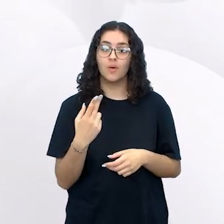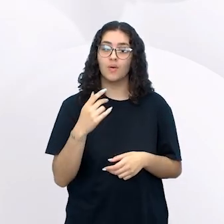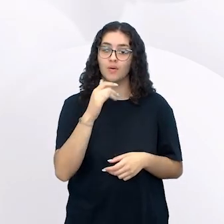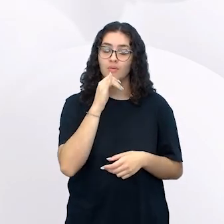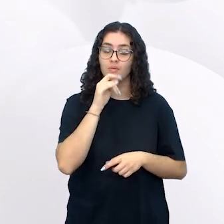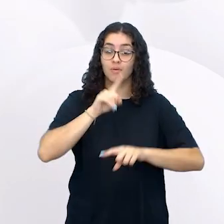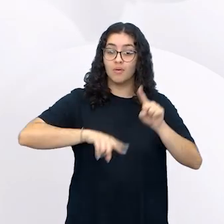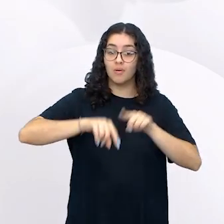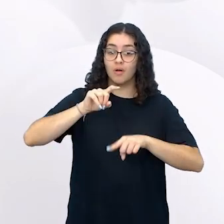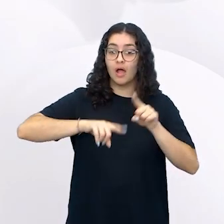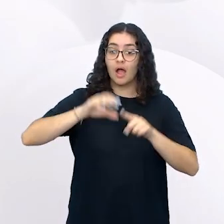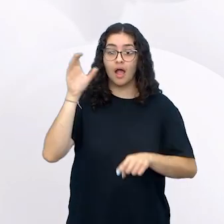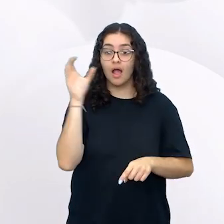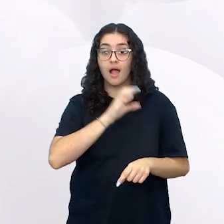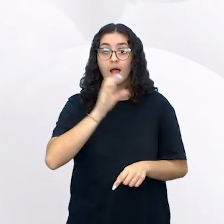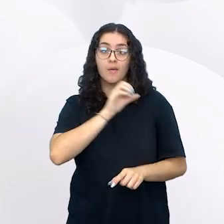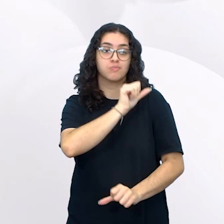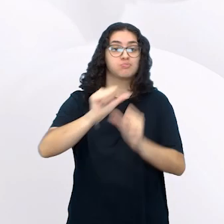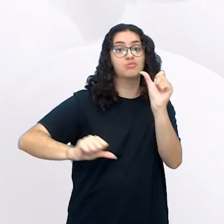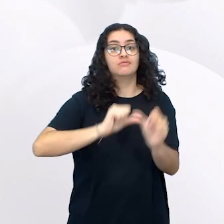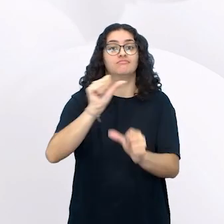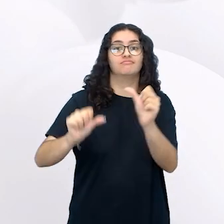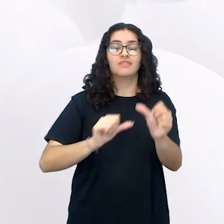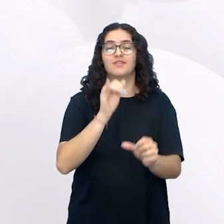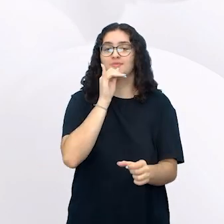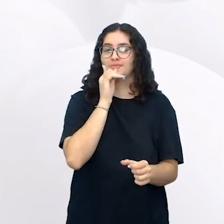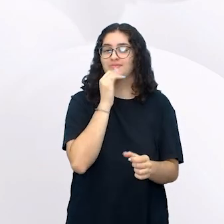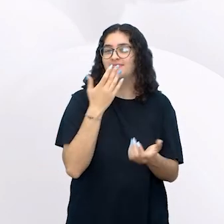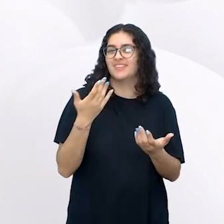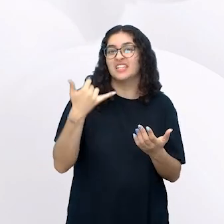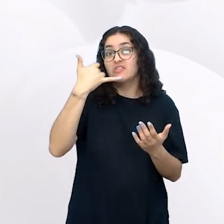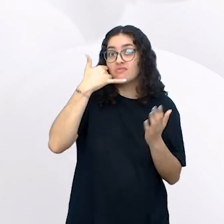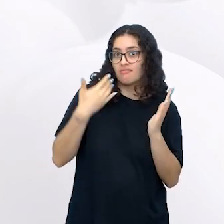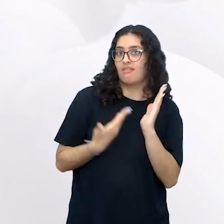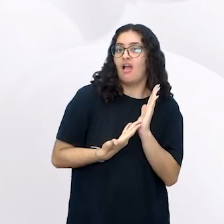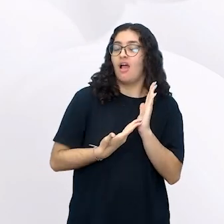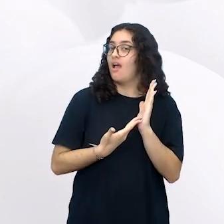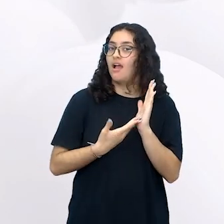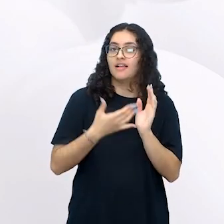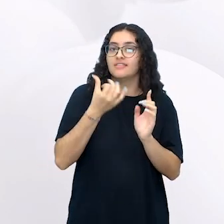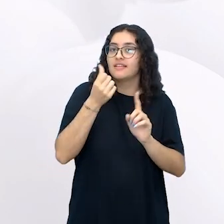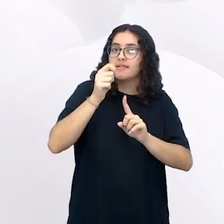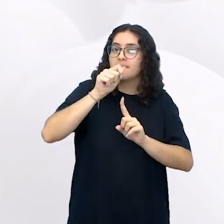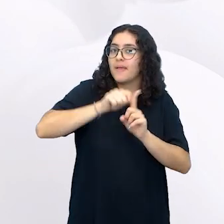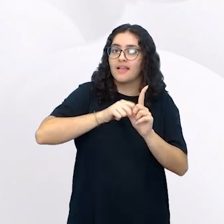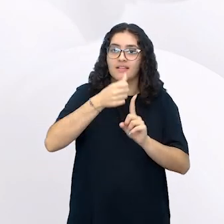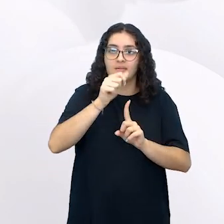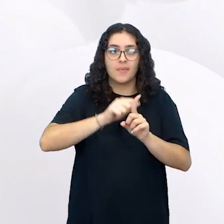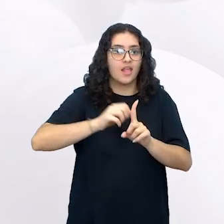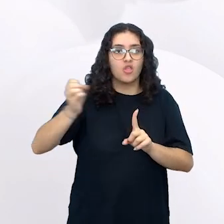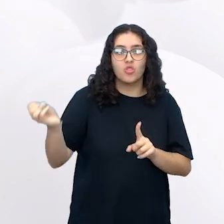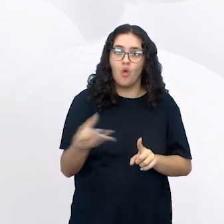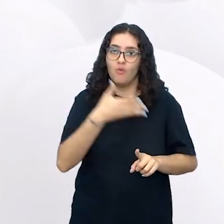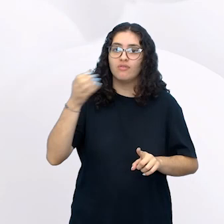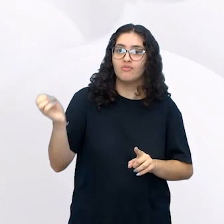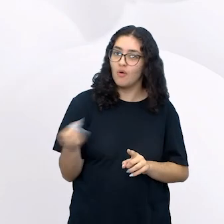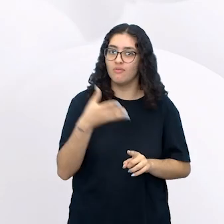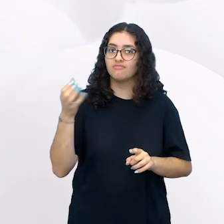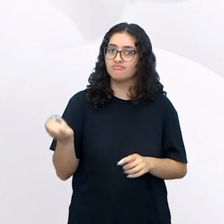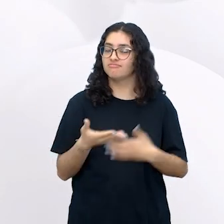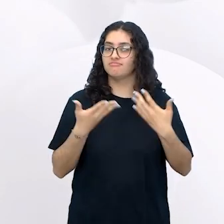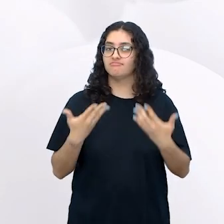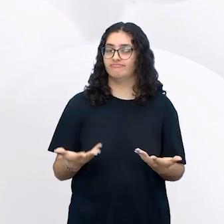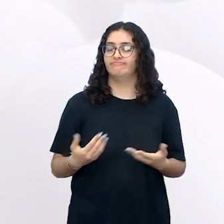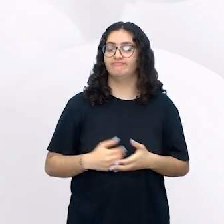que a gente tem como um exemplo máximo os nossos celulares hoje em dia, né, que a cada 6 meses lançam um novo, com